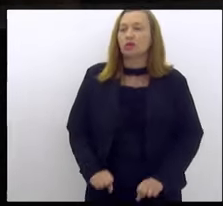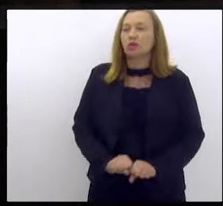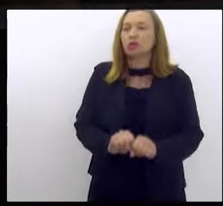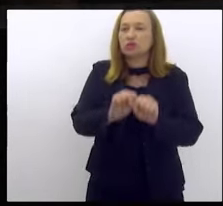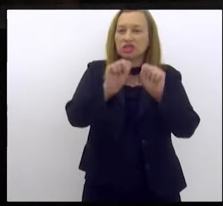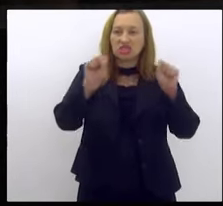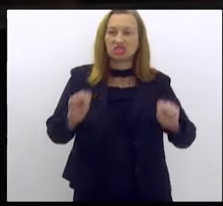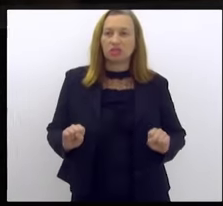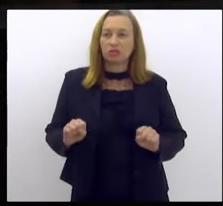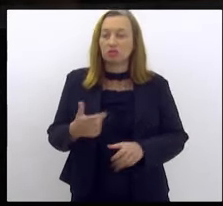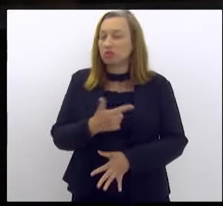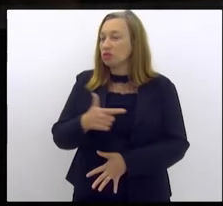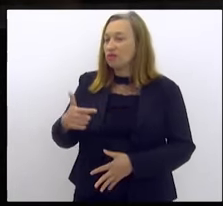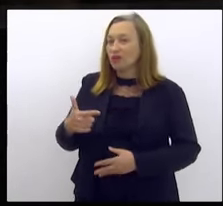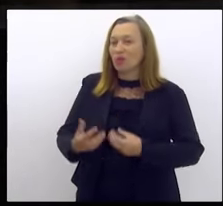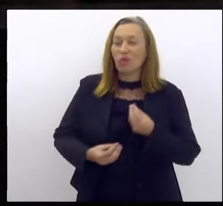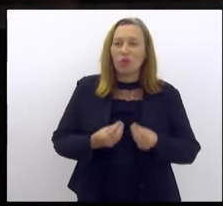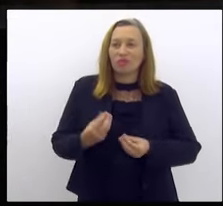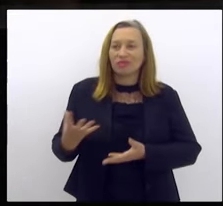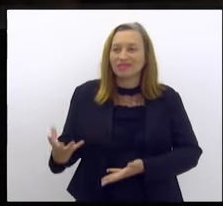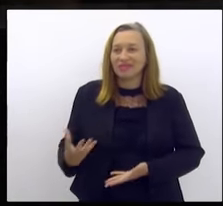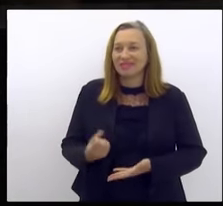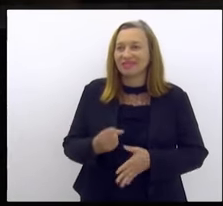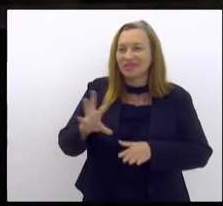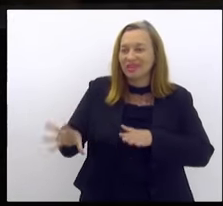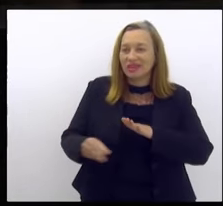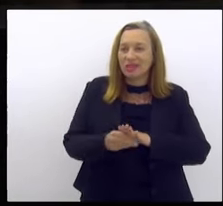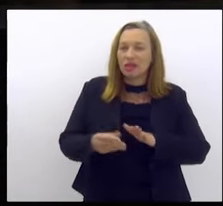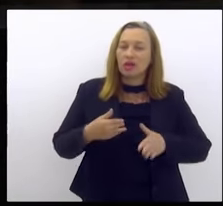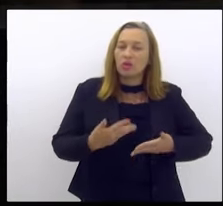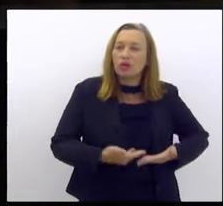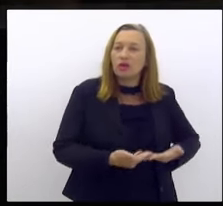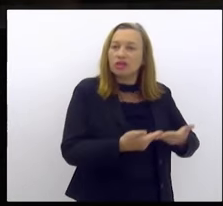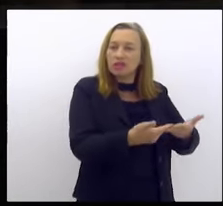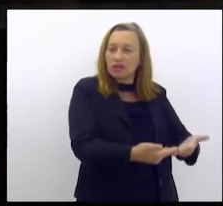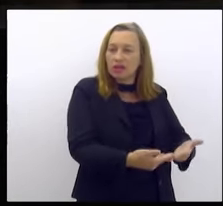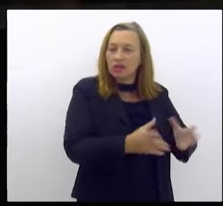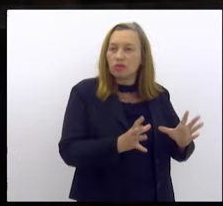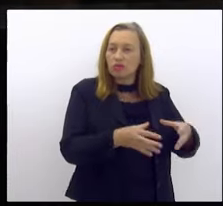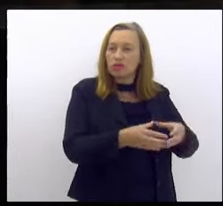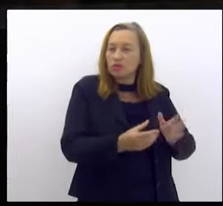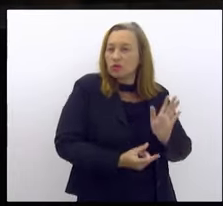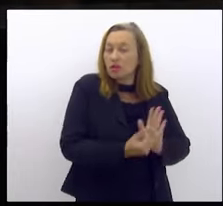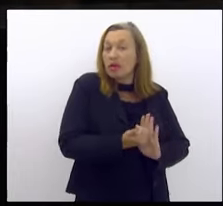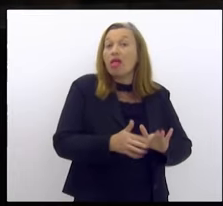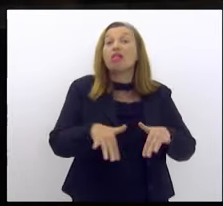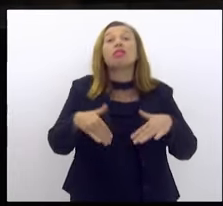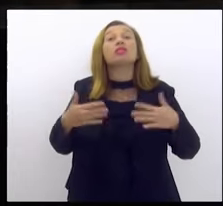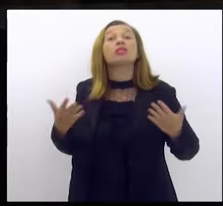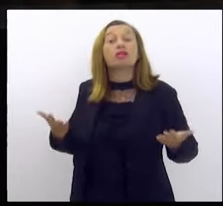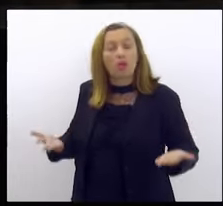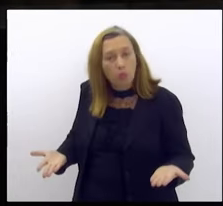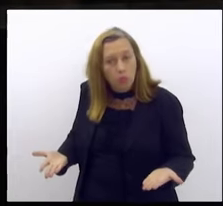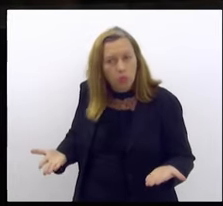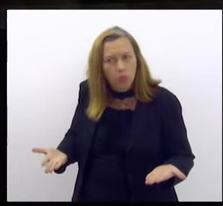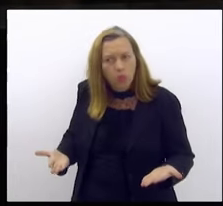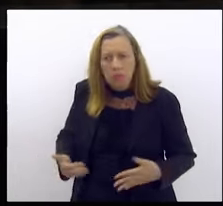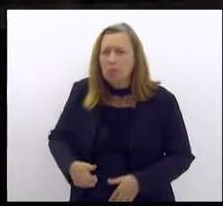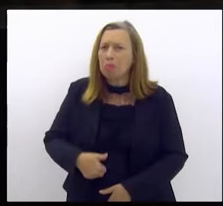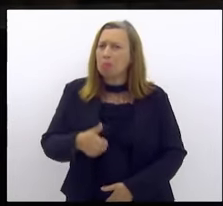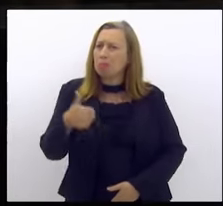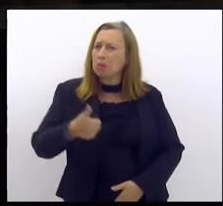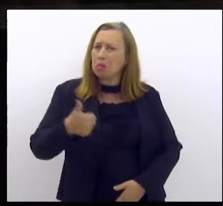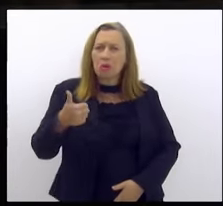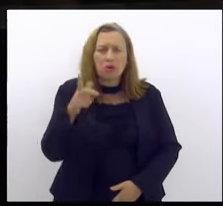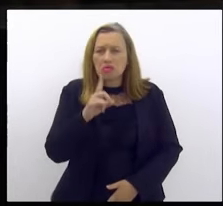não tiver jeito de aceitar a emenda, faça no papel e entrega na comissão de orçamento. Então, porque é a primeira vez